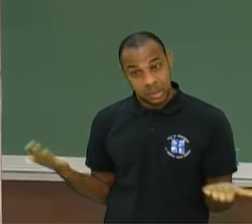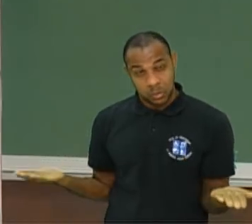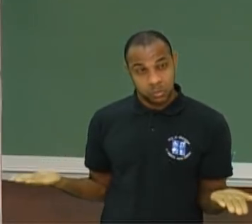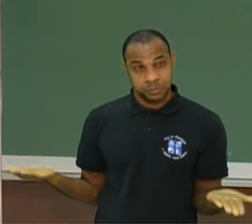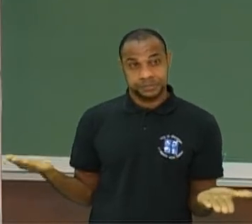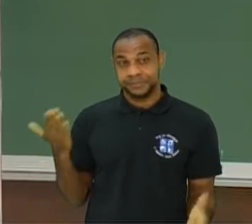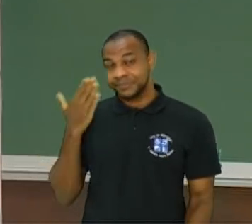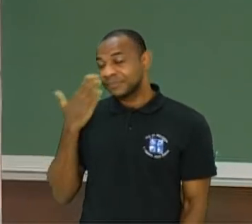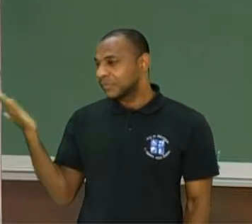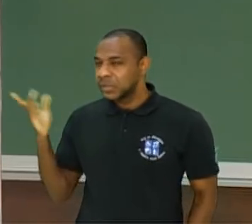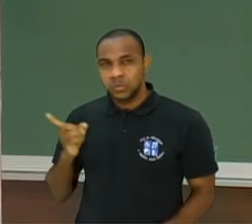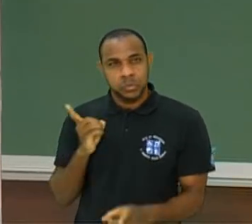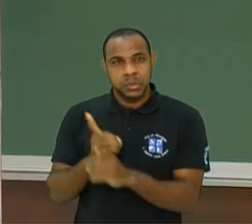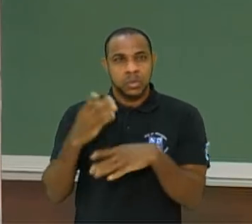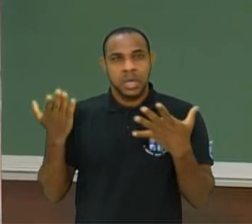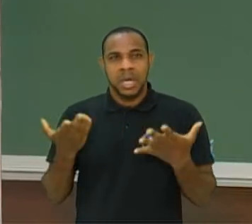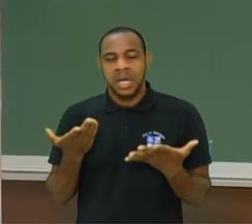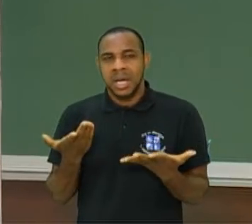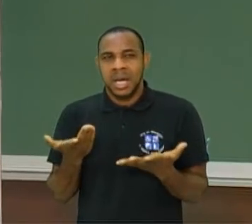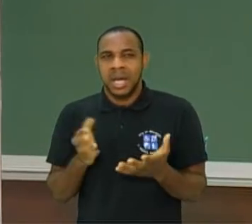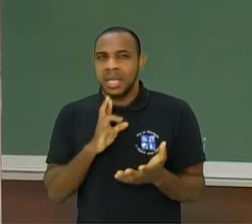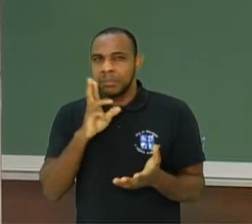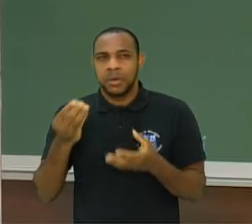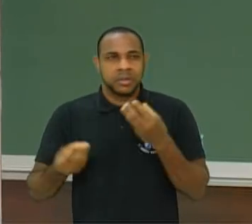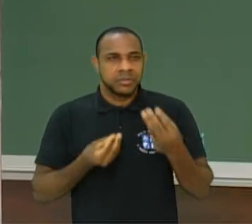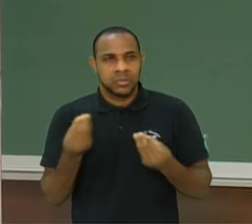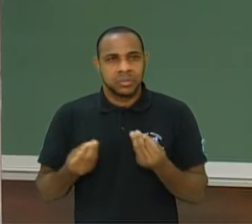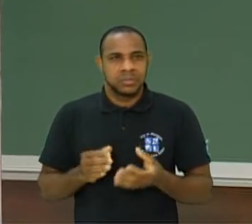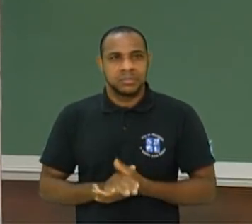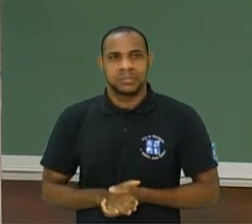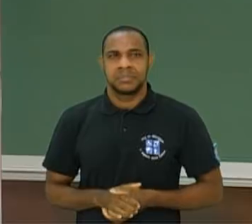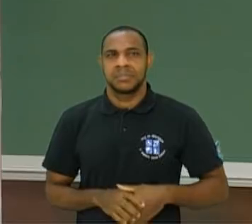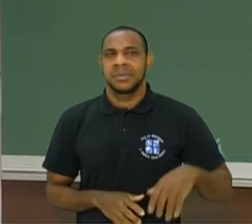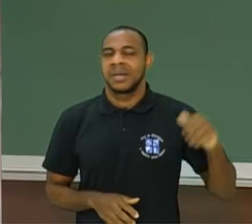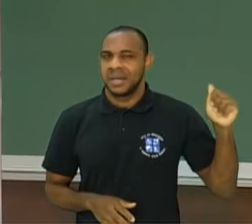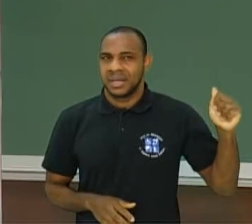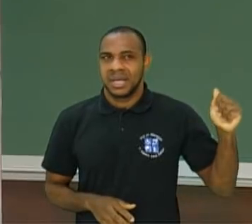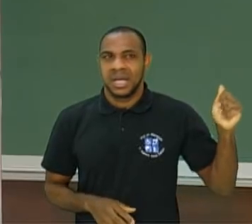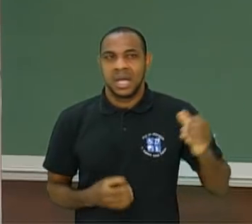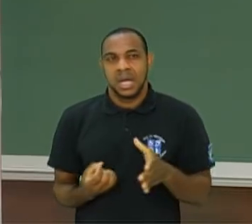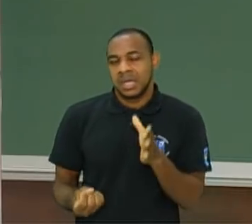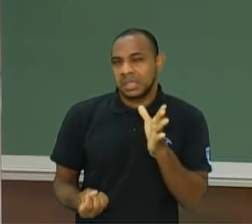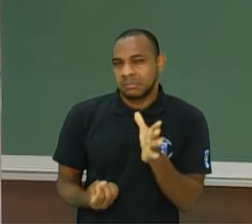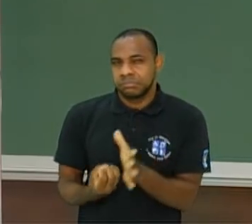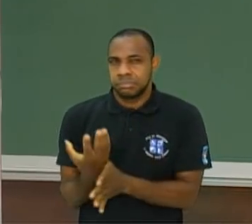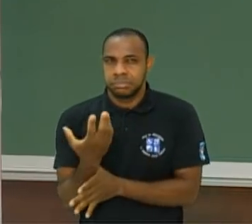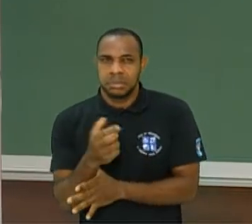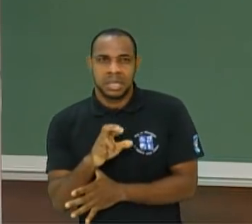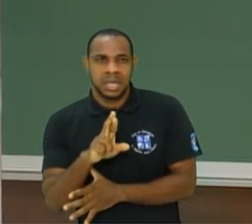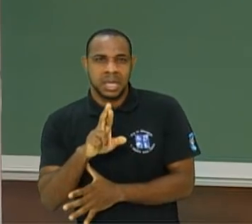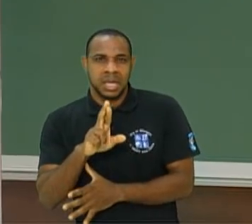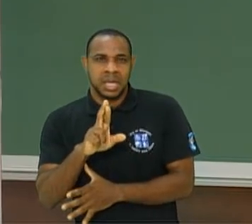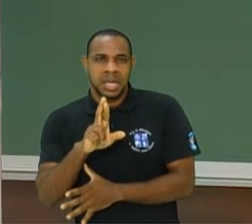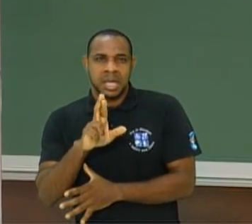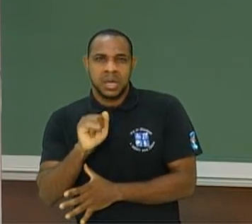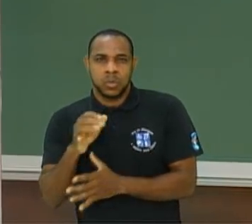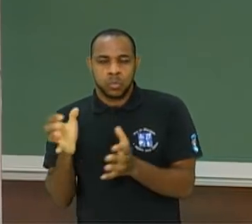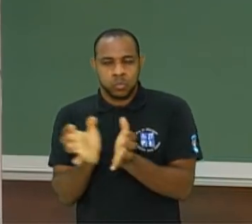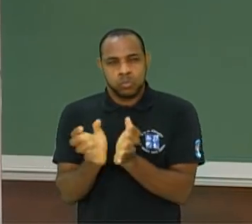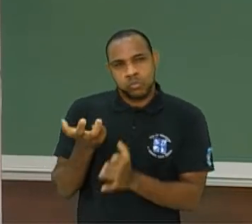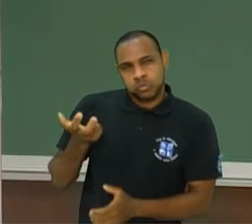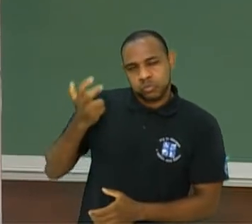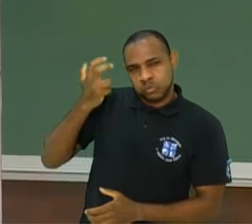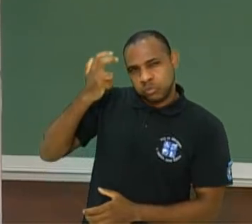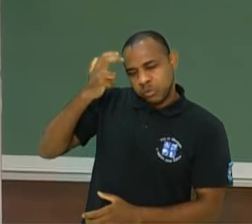Então, vamos lá. Descobrindo a resposta correta é... Plim! A criação de raízes culturais de afetos